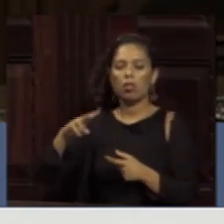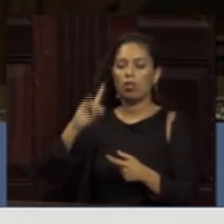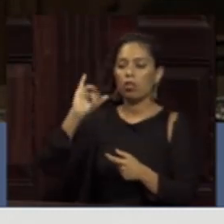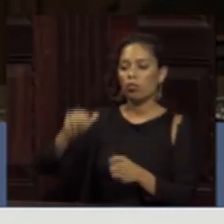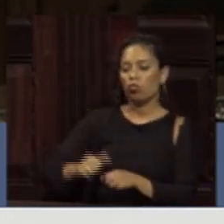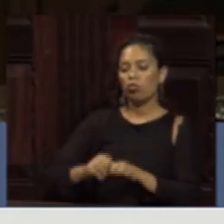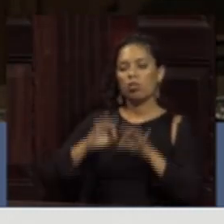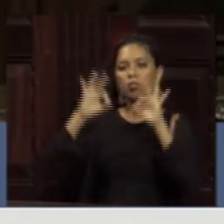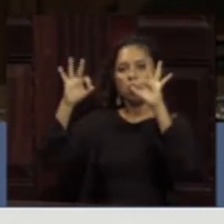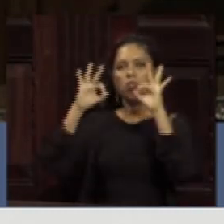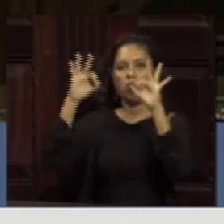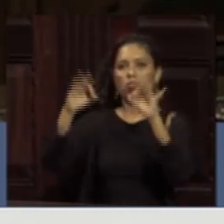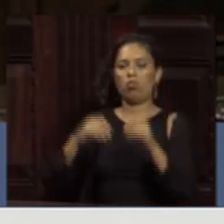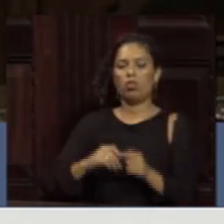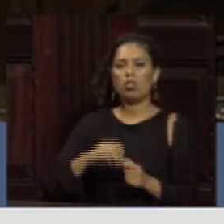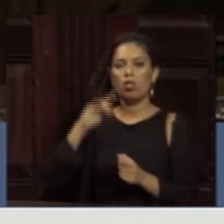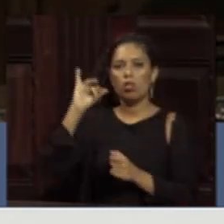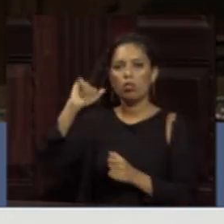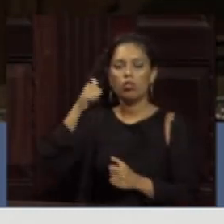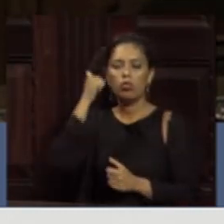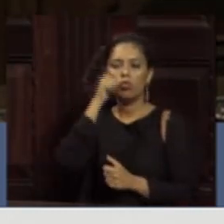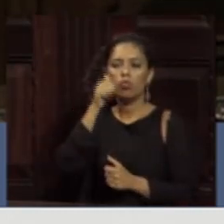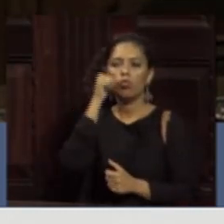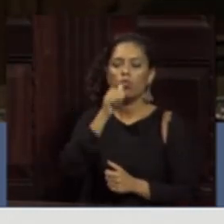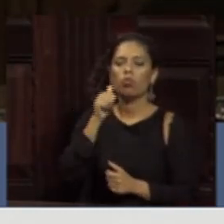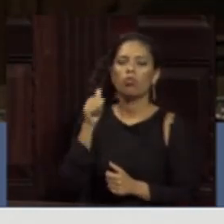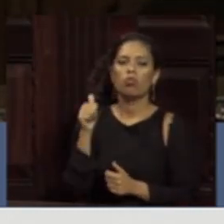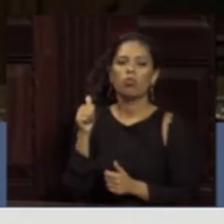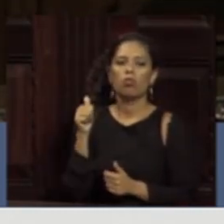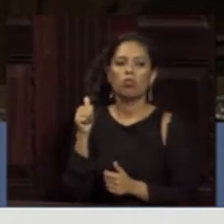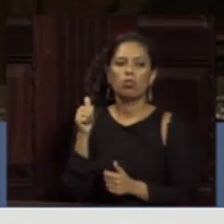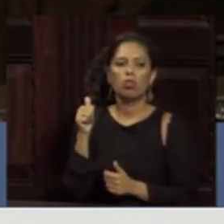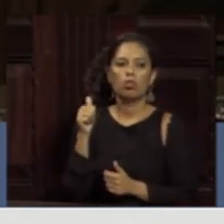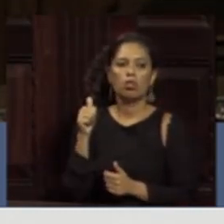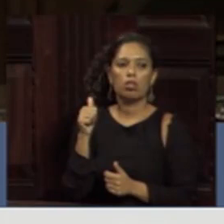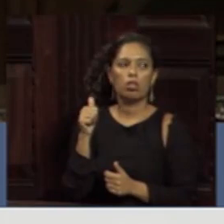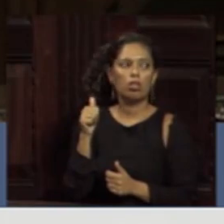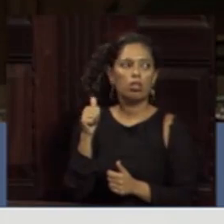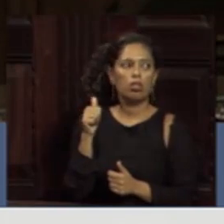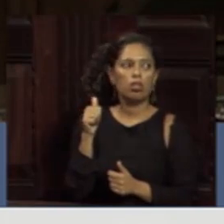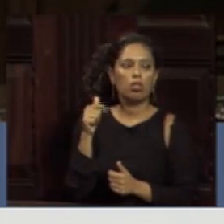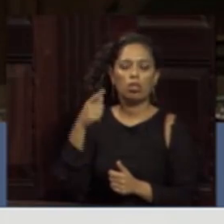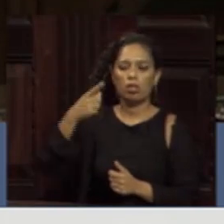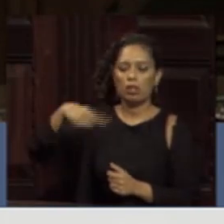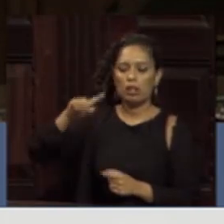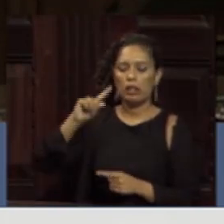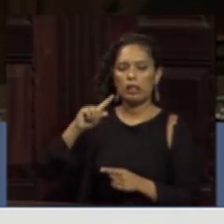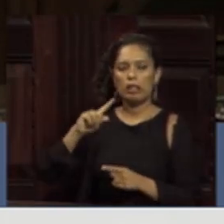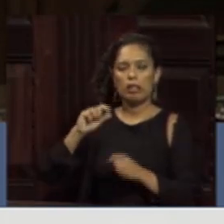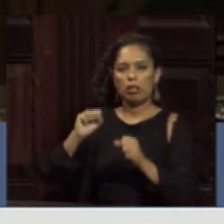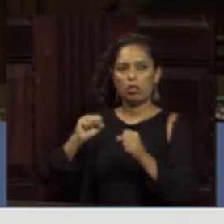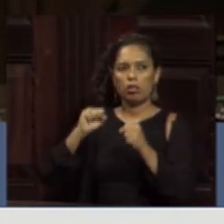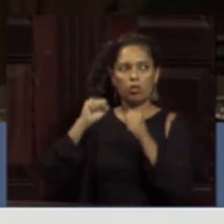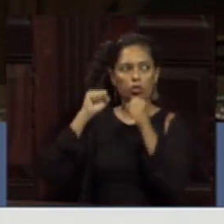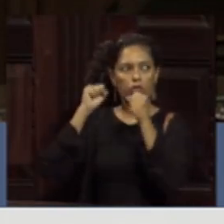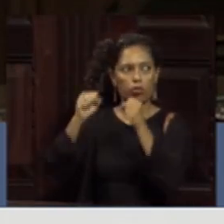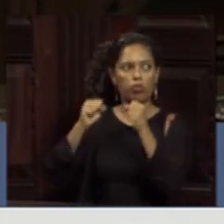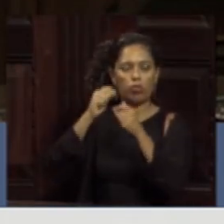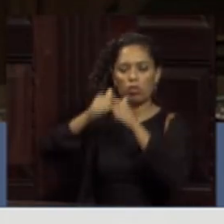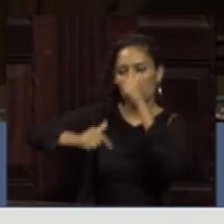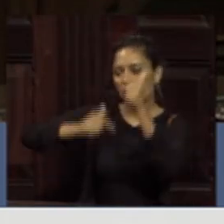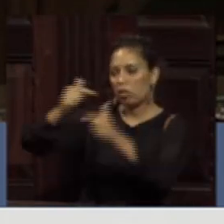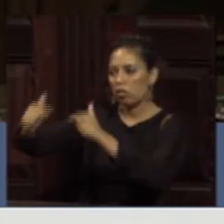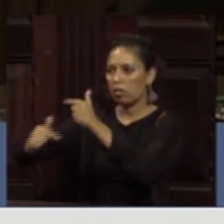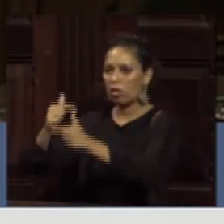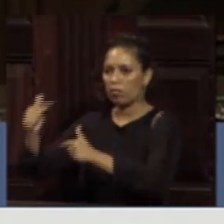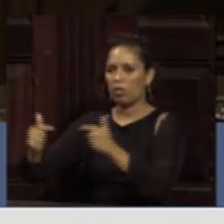dia que as mulheres que fazem a grande revolução que passa a nossa